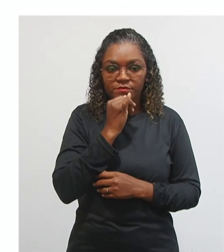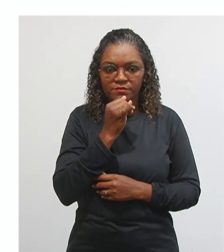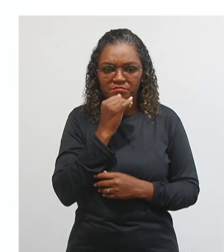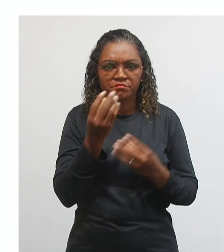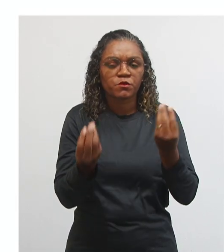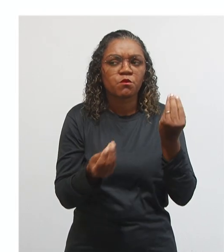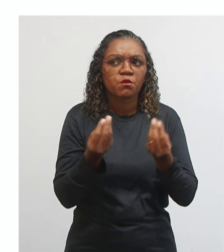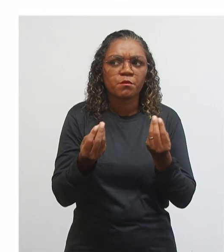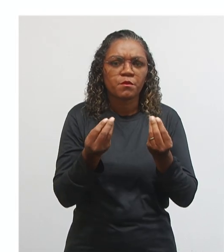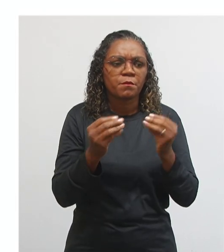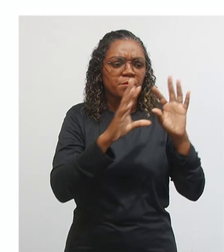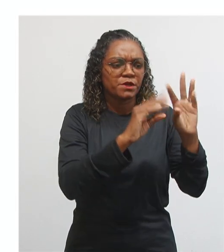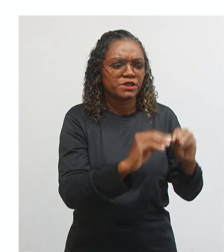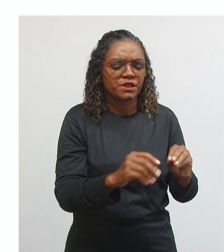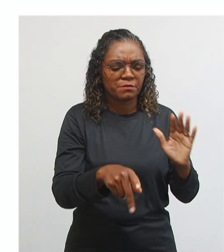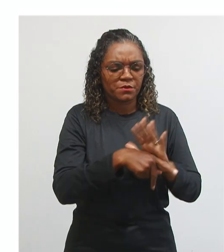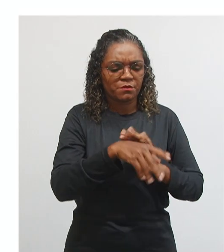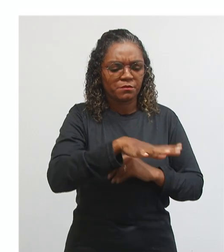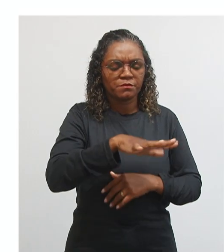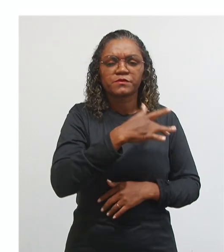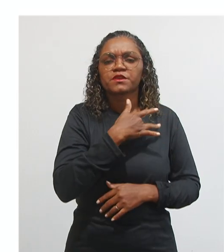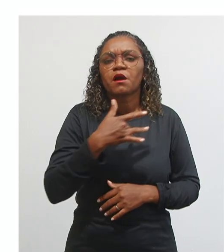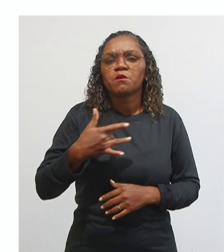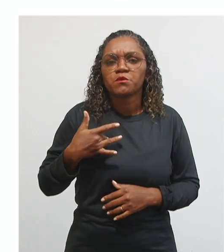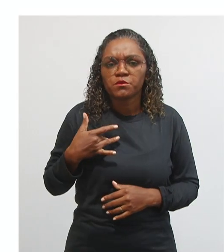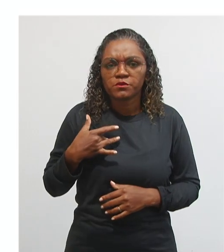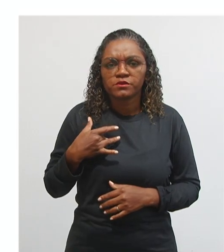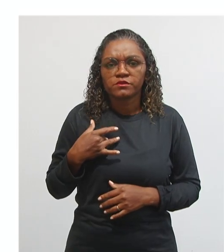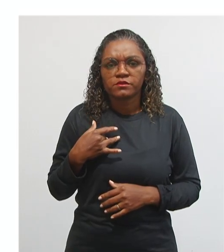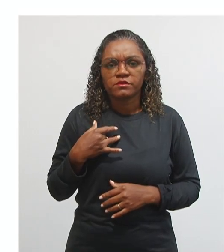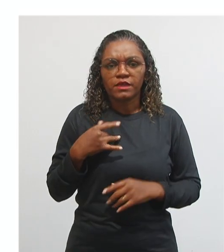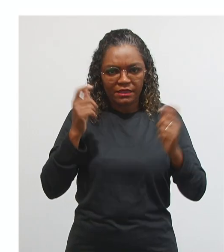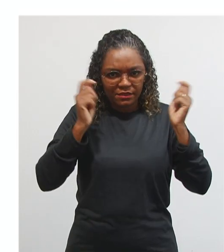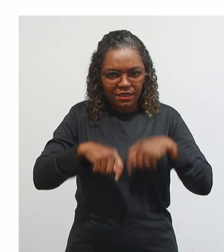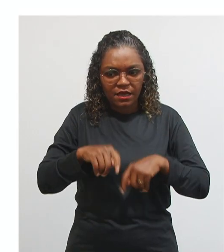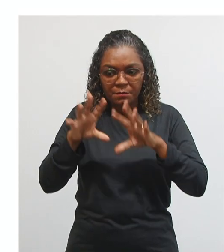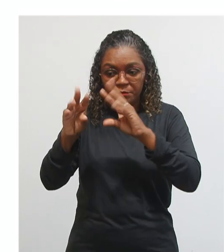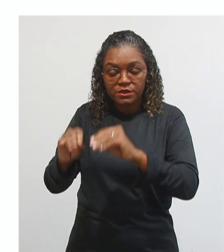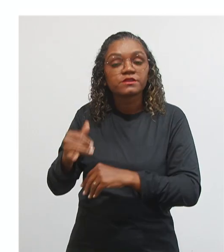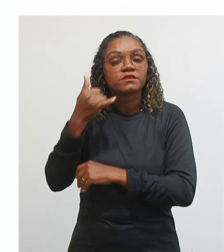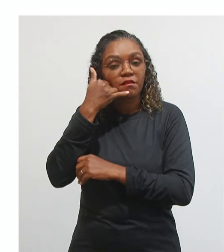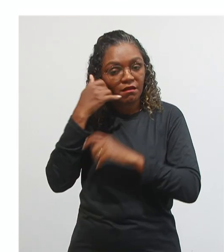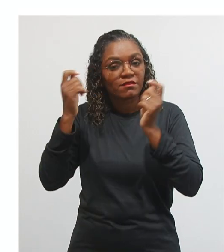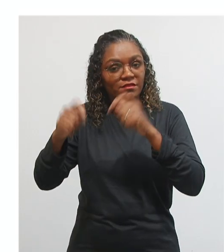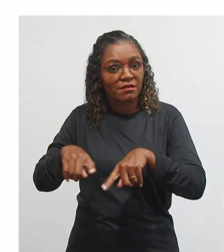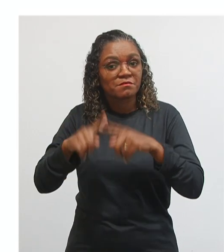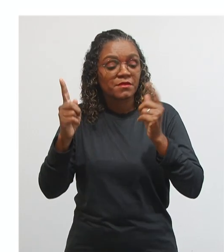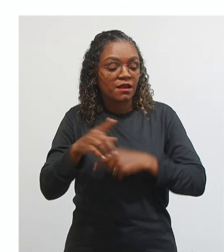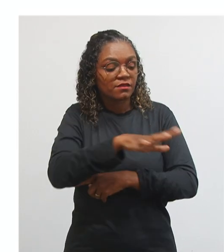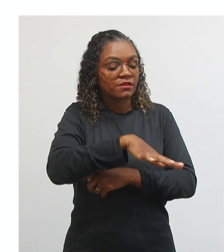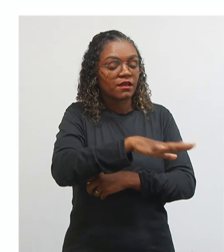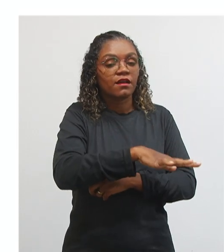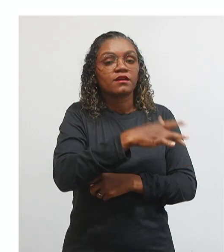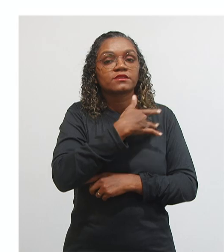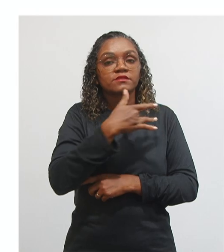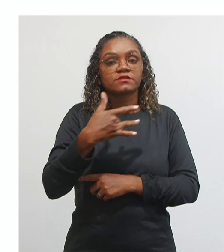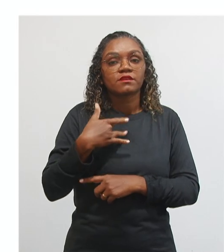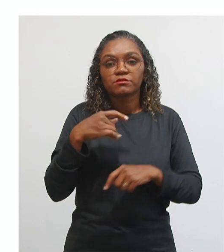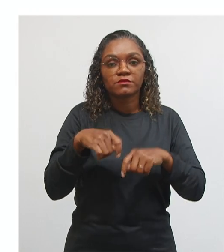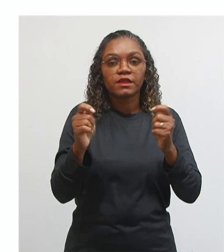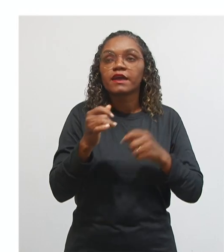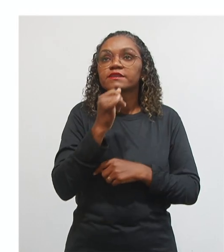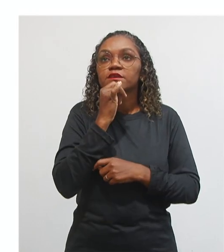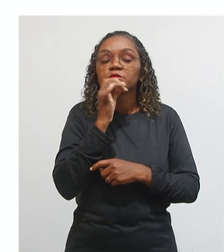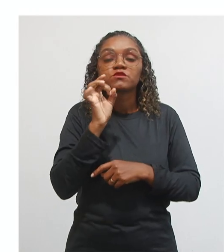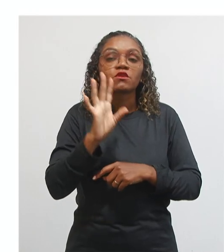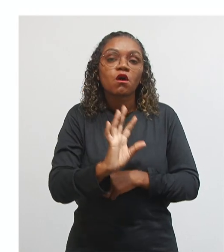um produto, né? Não é como um telefone, um smartphone, um computador que eu vou lá e toco. Não. O serviço ele é algo que acontece